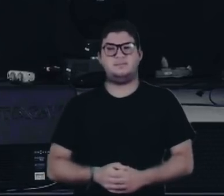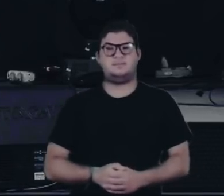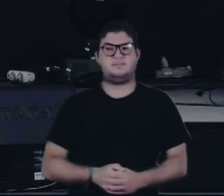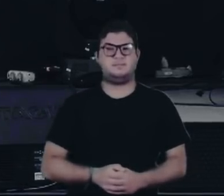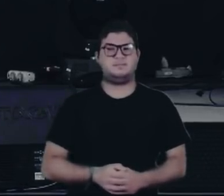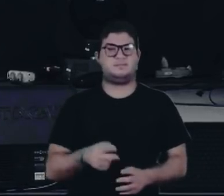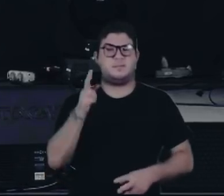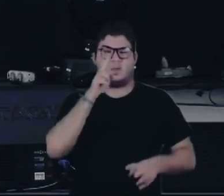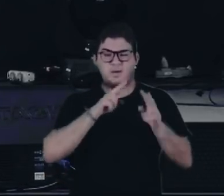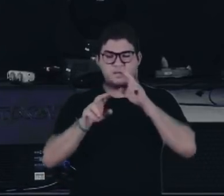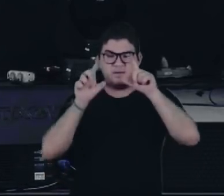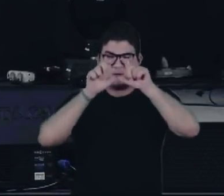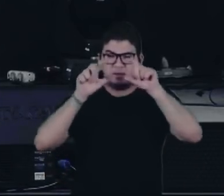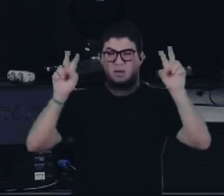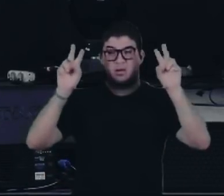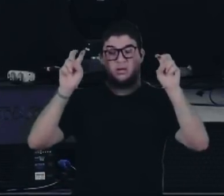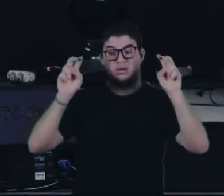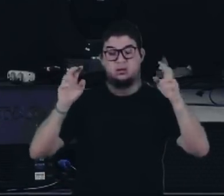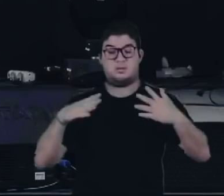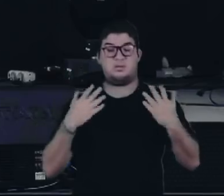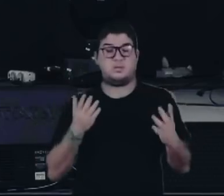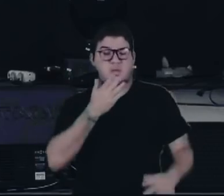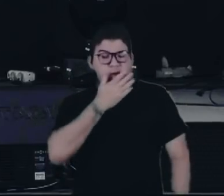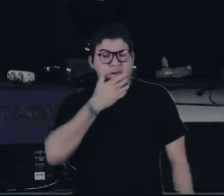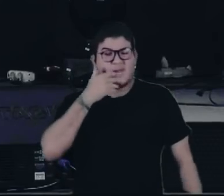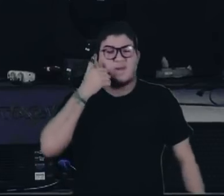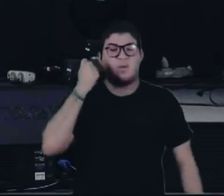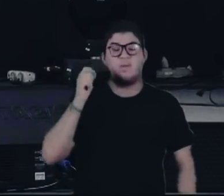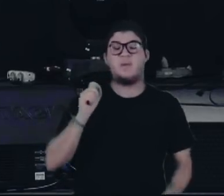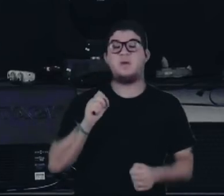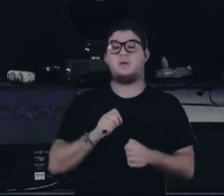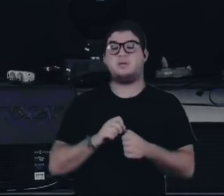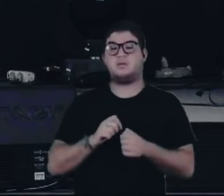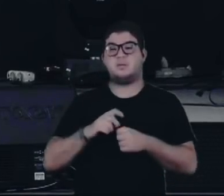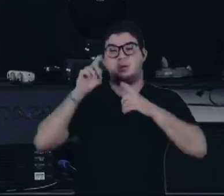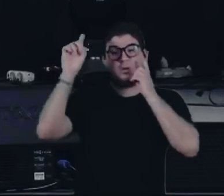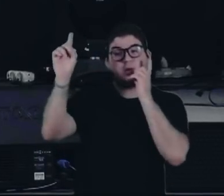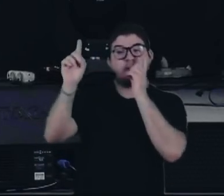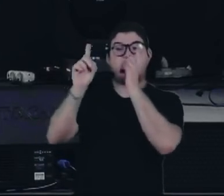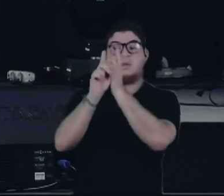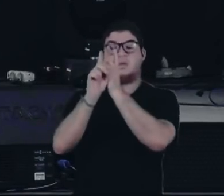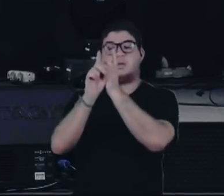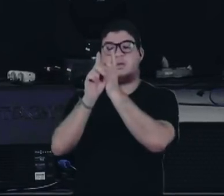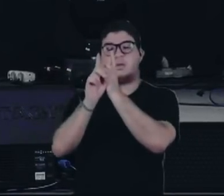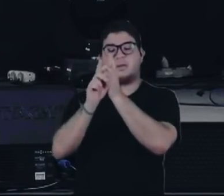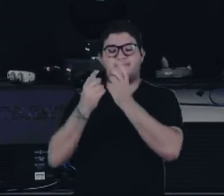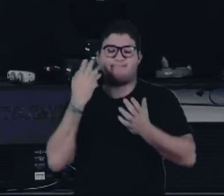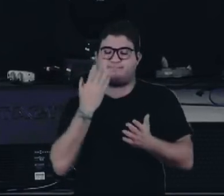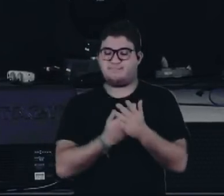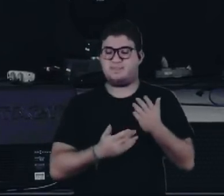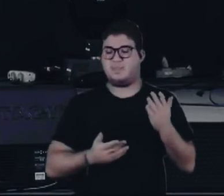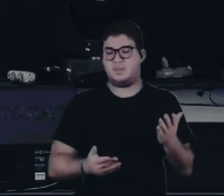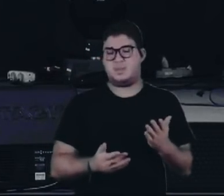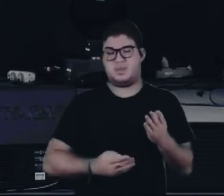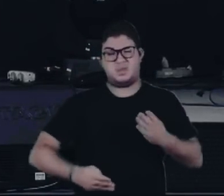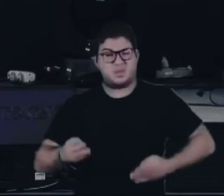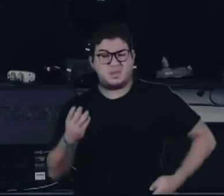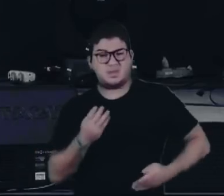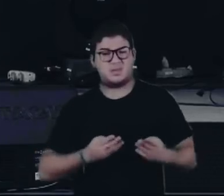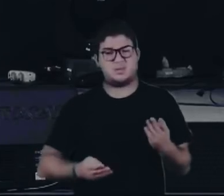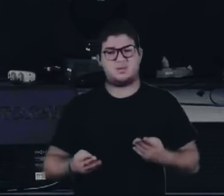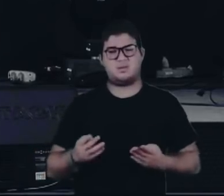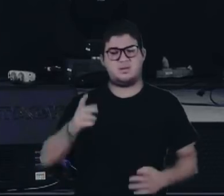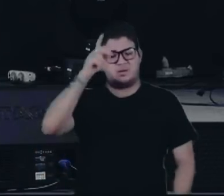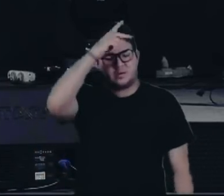Eu vi essa frase certa vez: a melhor maneira de se encontrar é perdendo-se no serviço dos